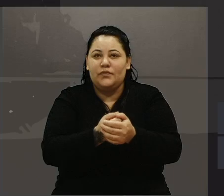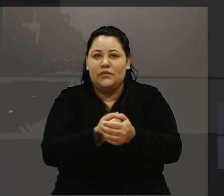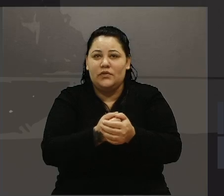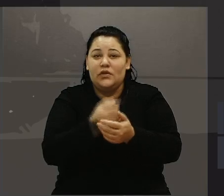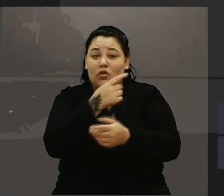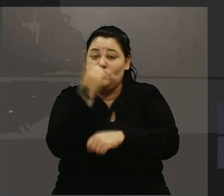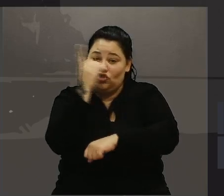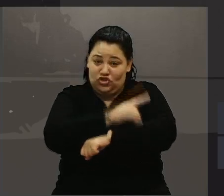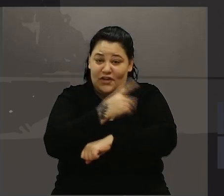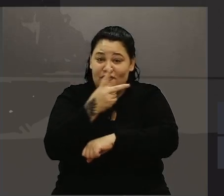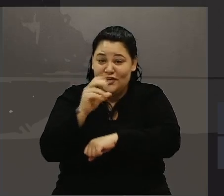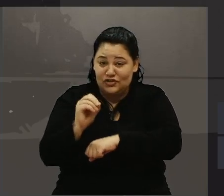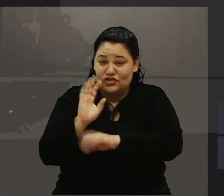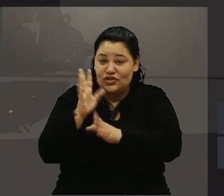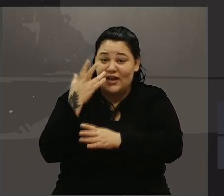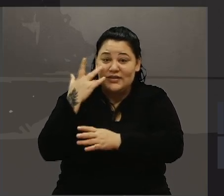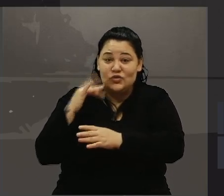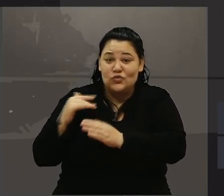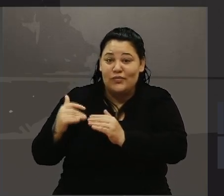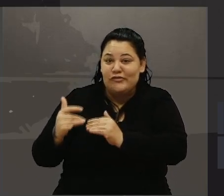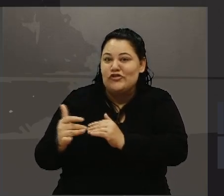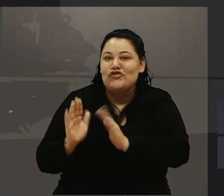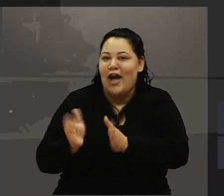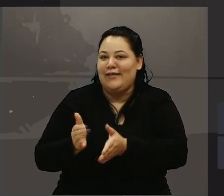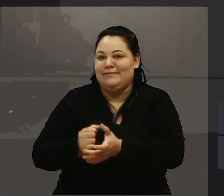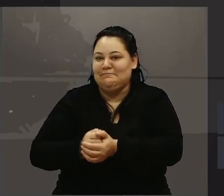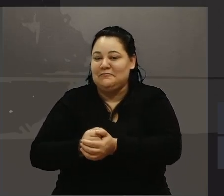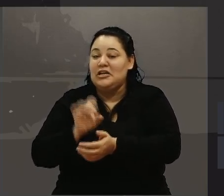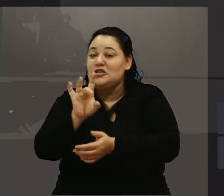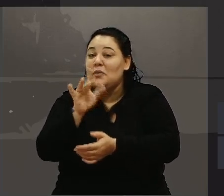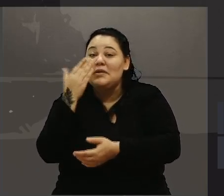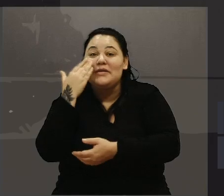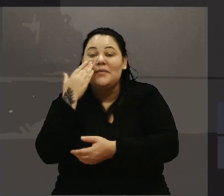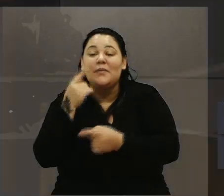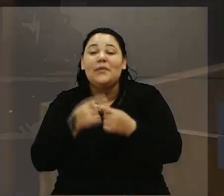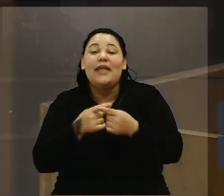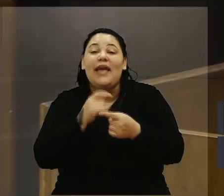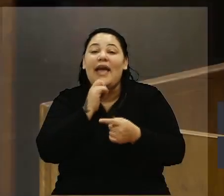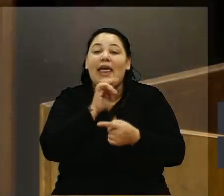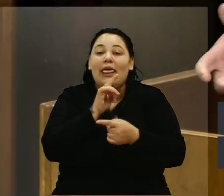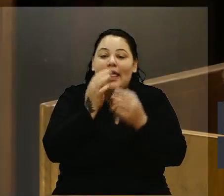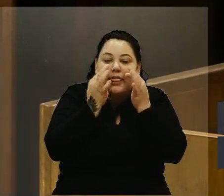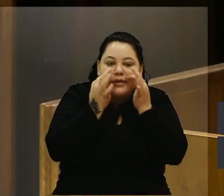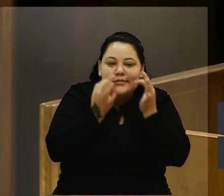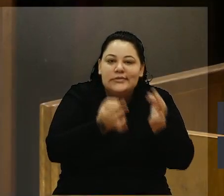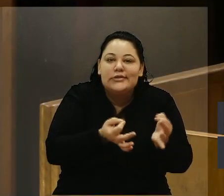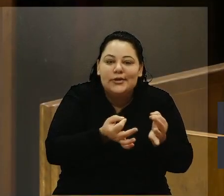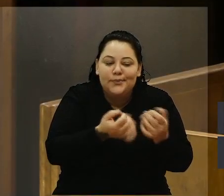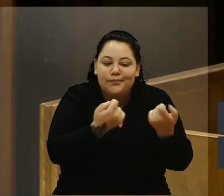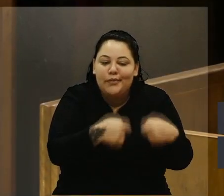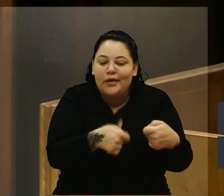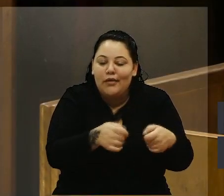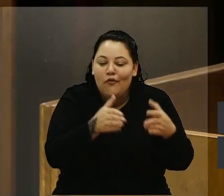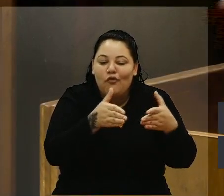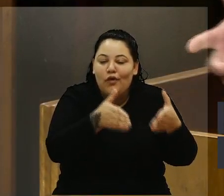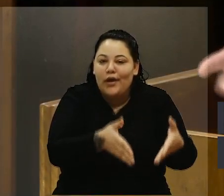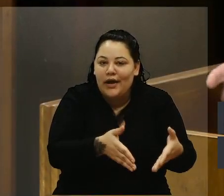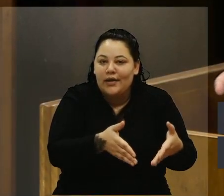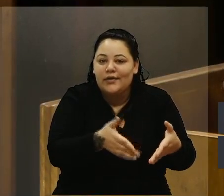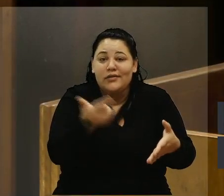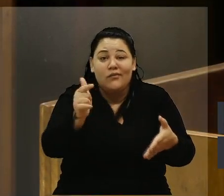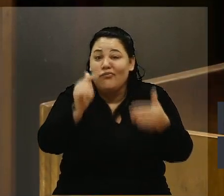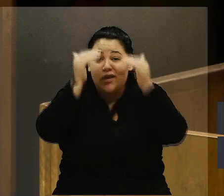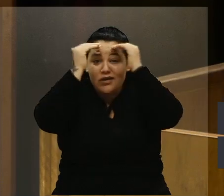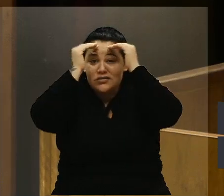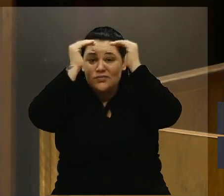já é dia 20, já passou 5 dias. É só para saber, porque já que não está sendo dando atenção necessária, não está havendo o devido